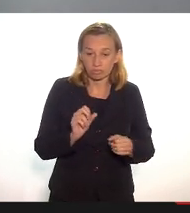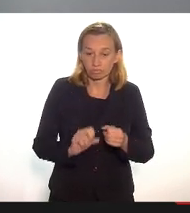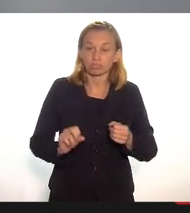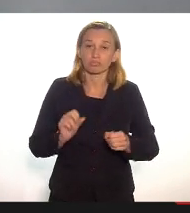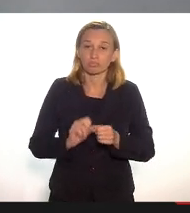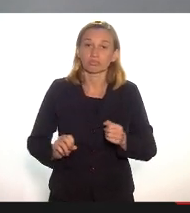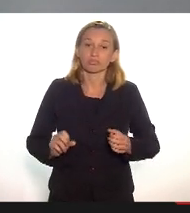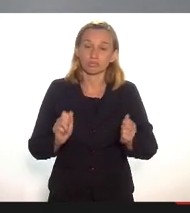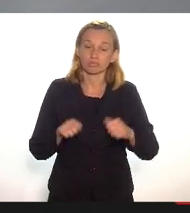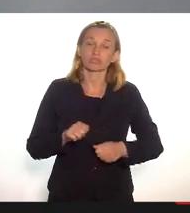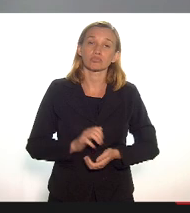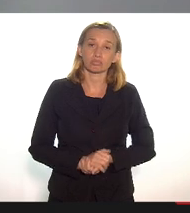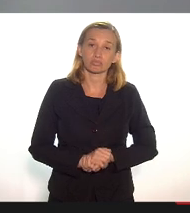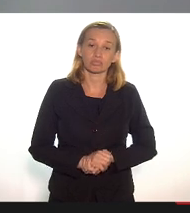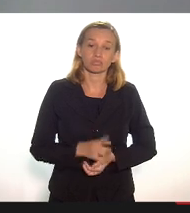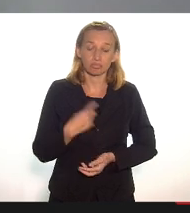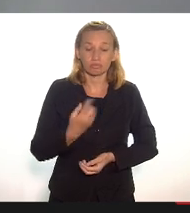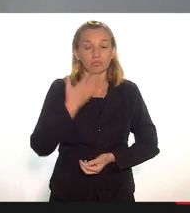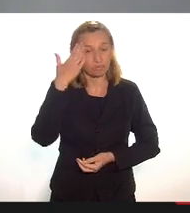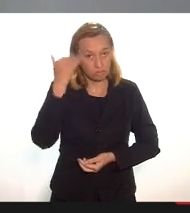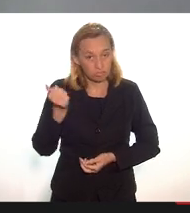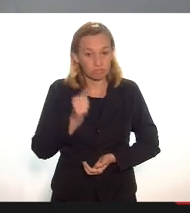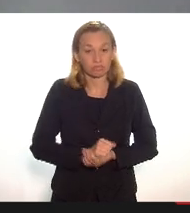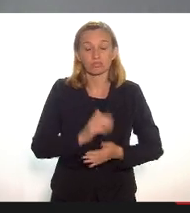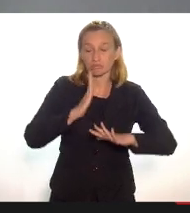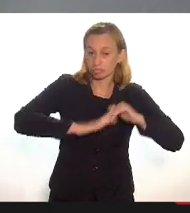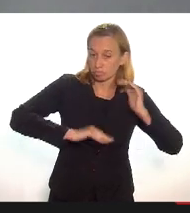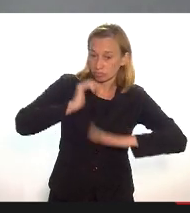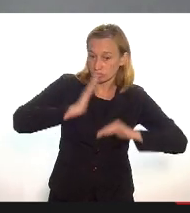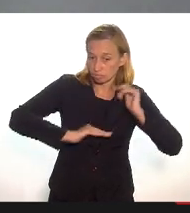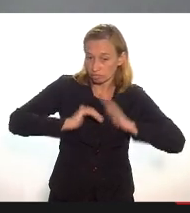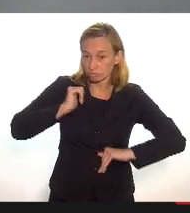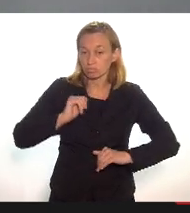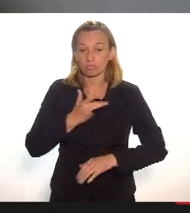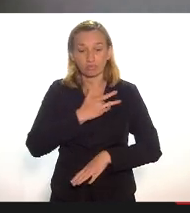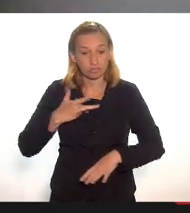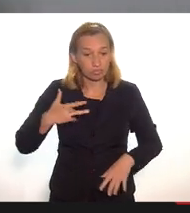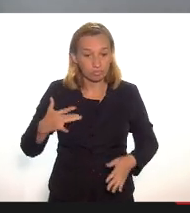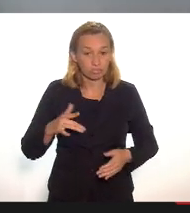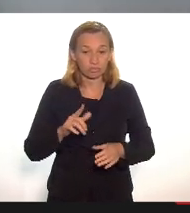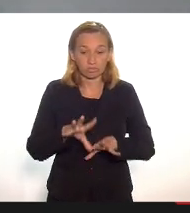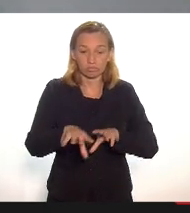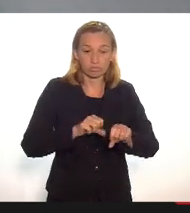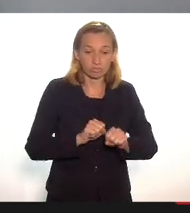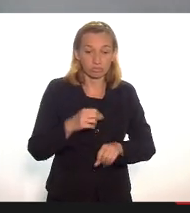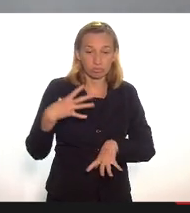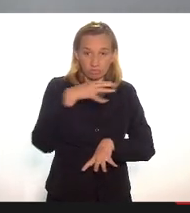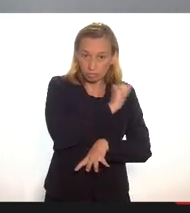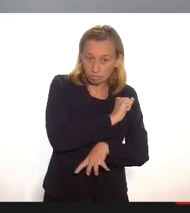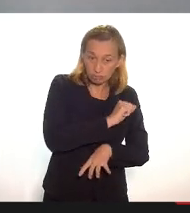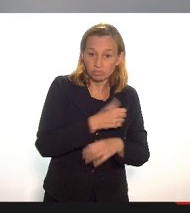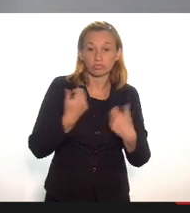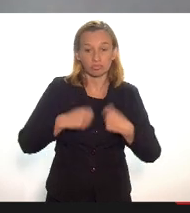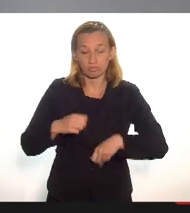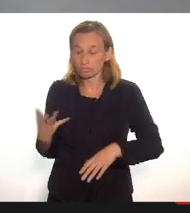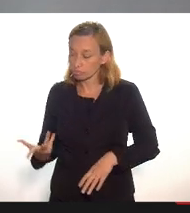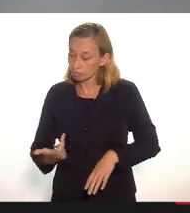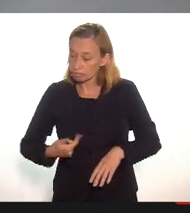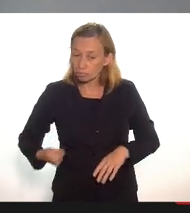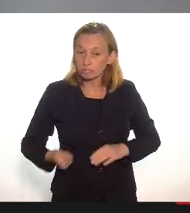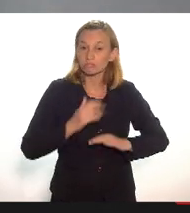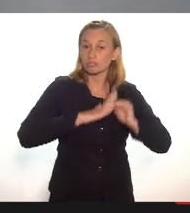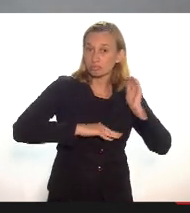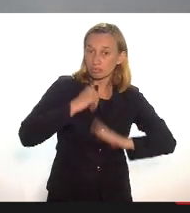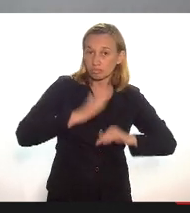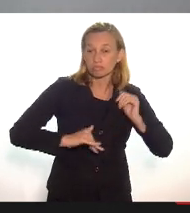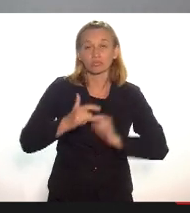assim que possível, né? A gente sabe que são profissionais, o profissional de saúde não se forma de um dia para o outro, né? É necessário qualificação desses